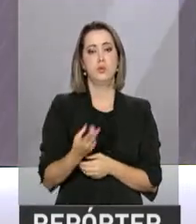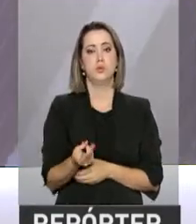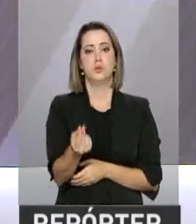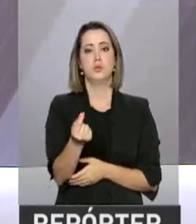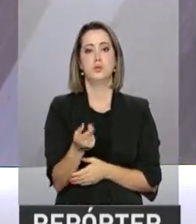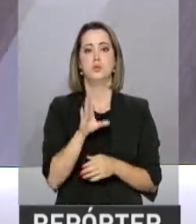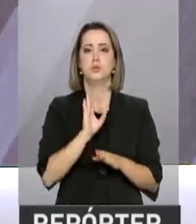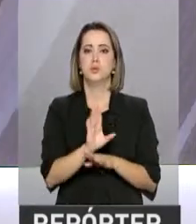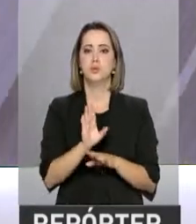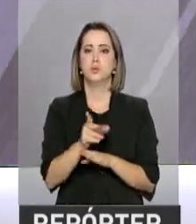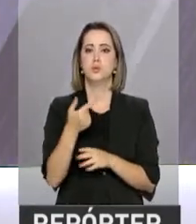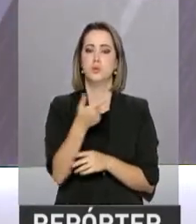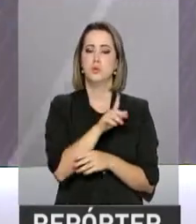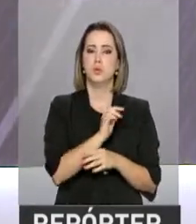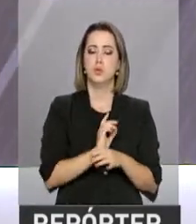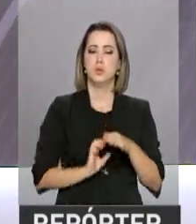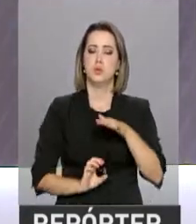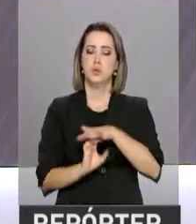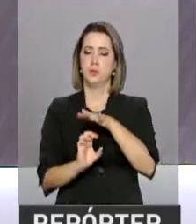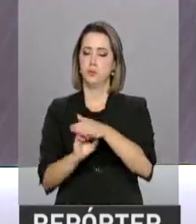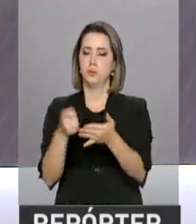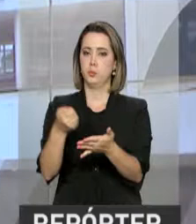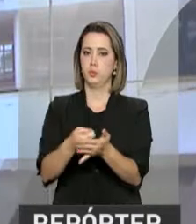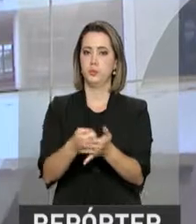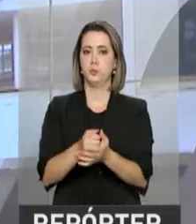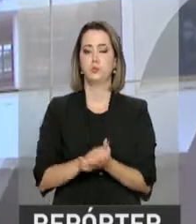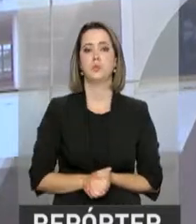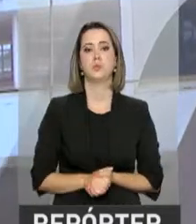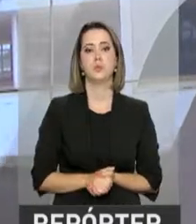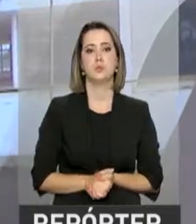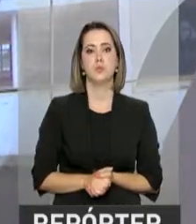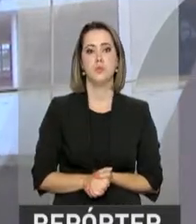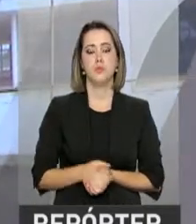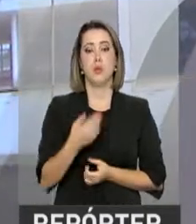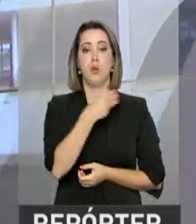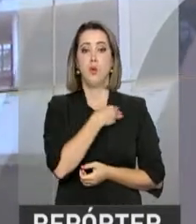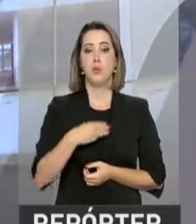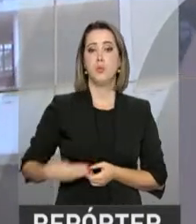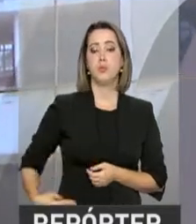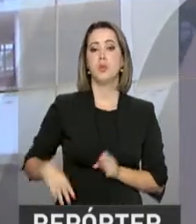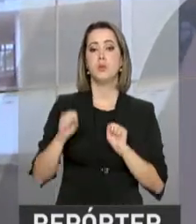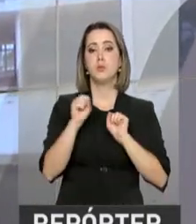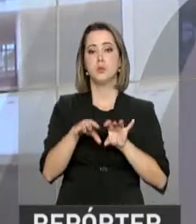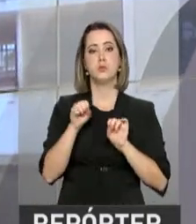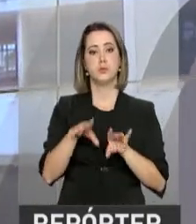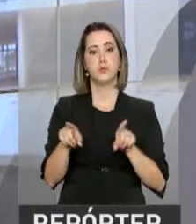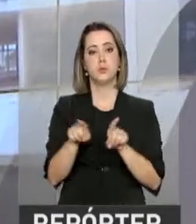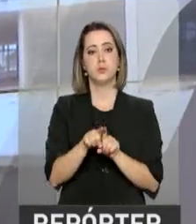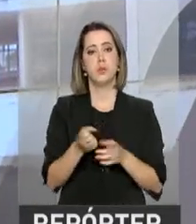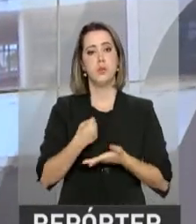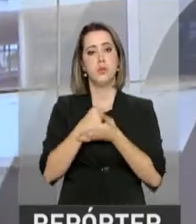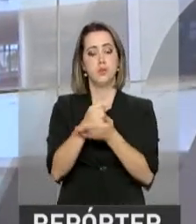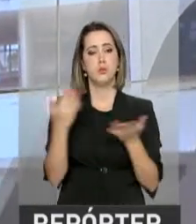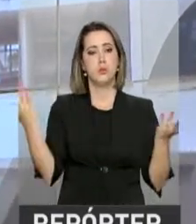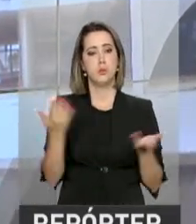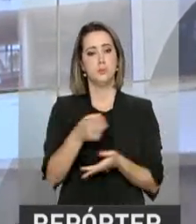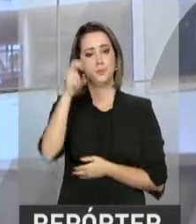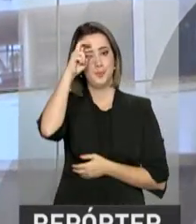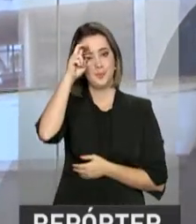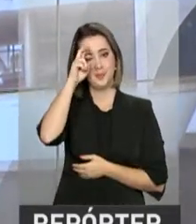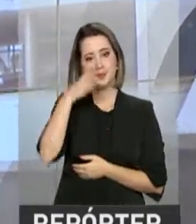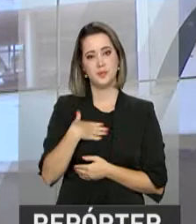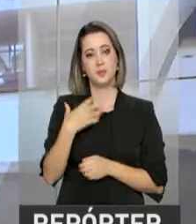aplicado em outras despesas da empresa pública e o ministro da educação mendonça filho entregou nesta quinta-feira